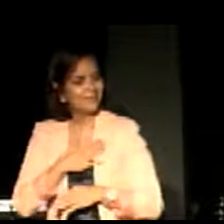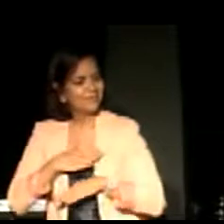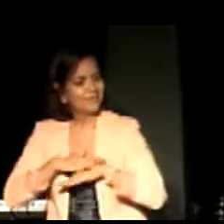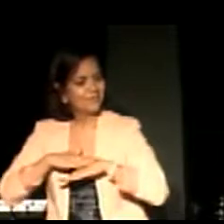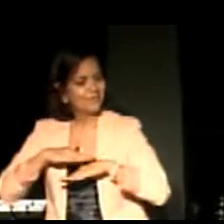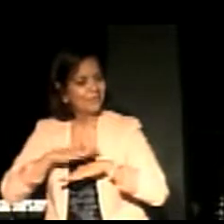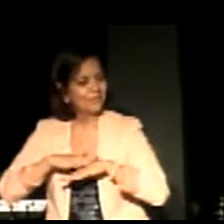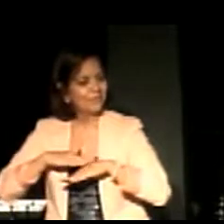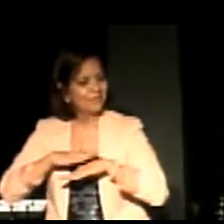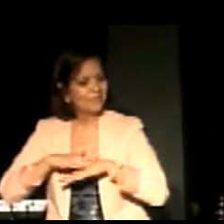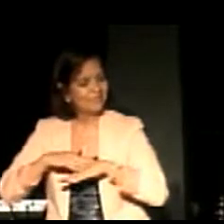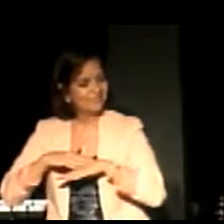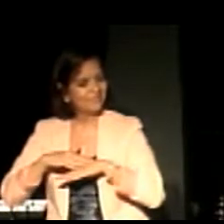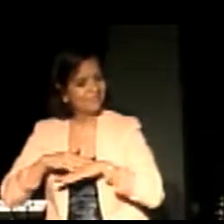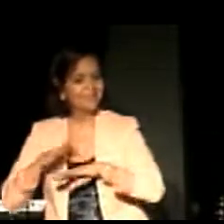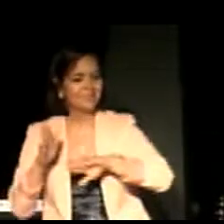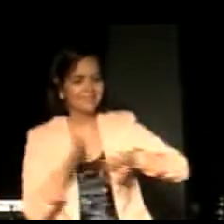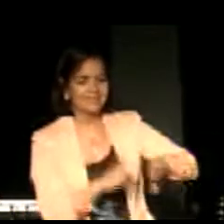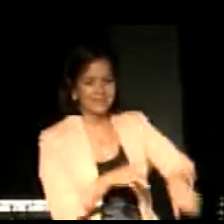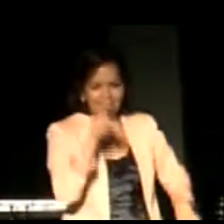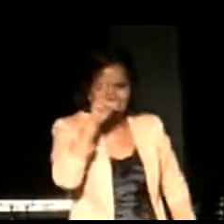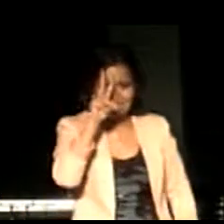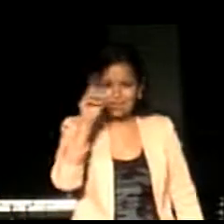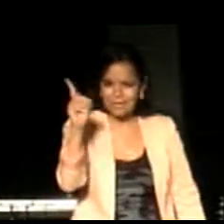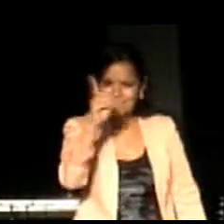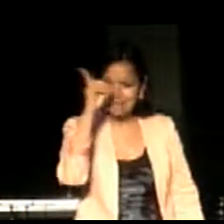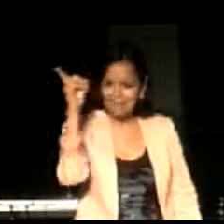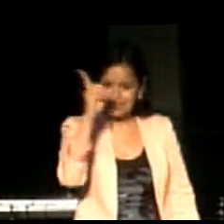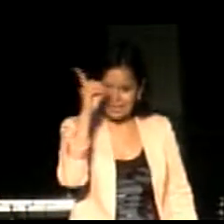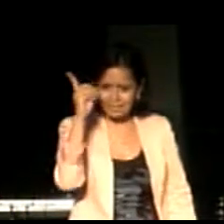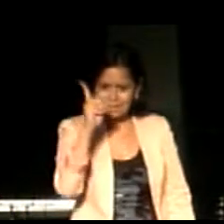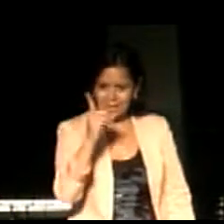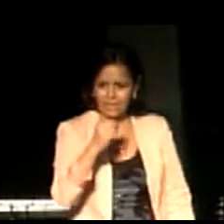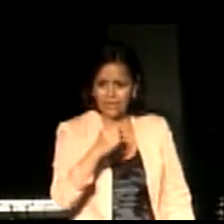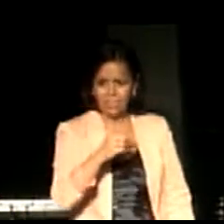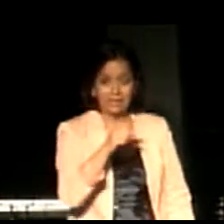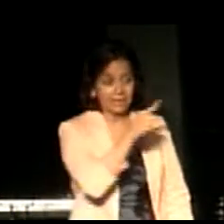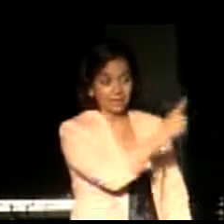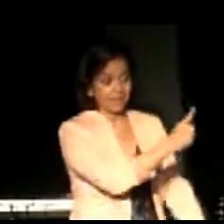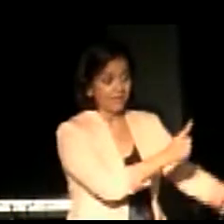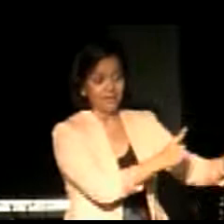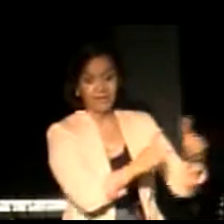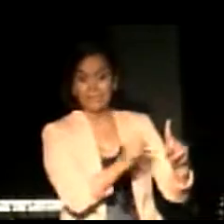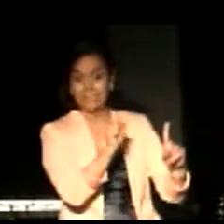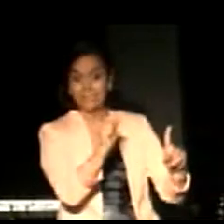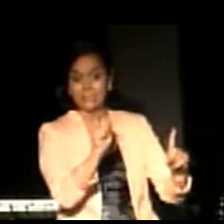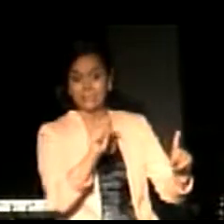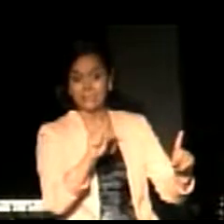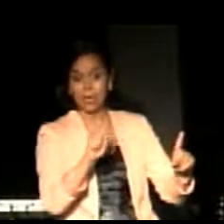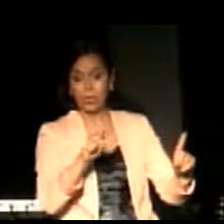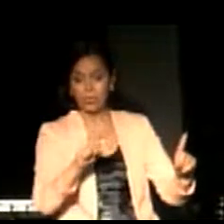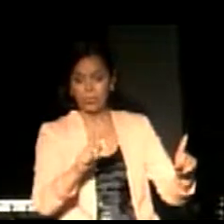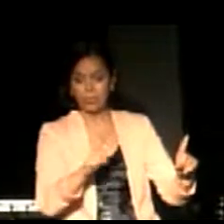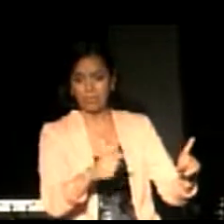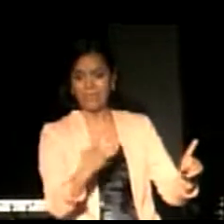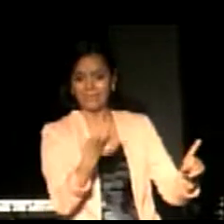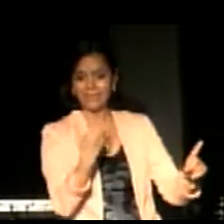se lembra de Davi? Quando Saul queria matá-lo, ele reagia